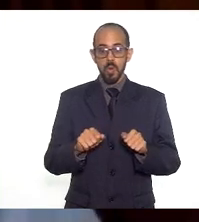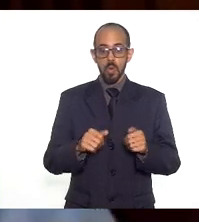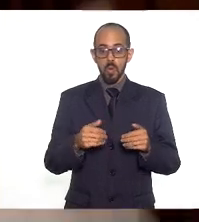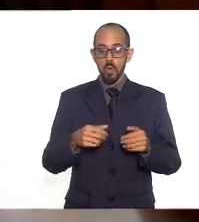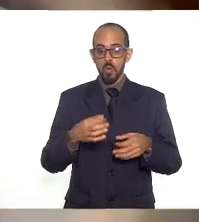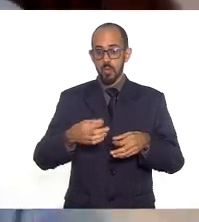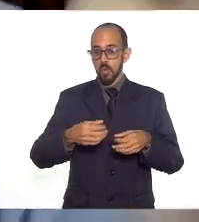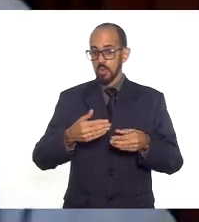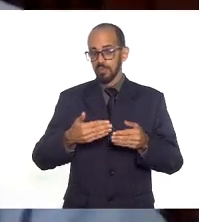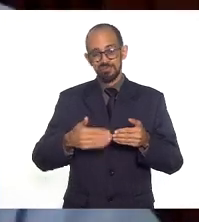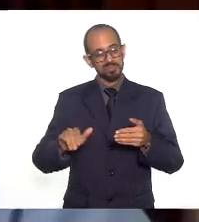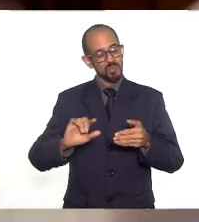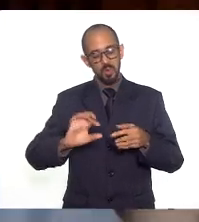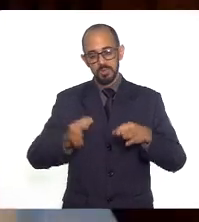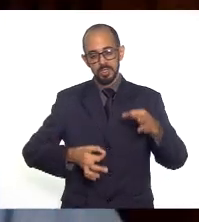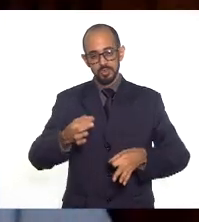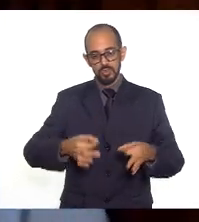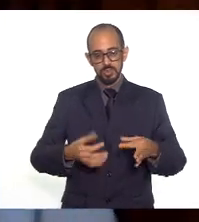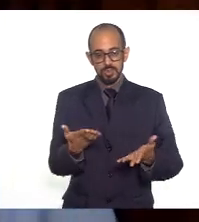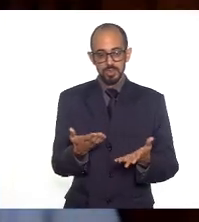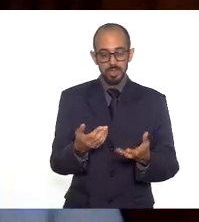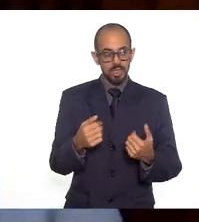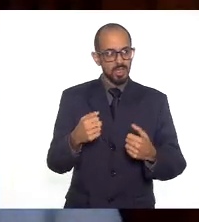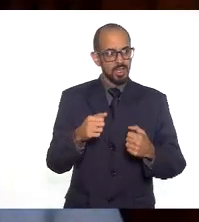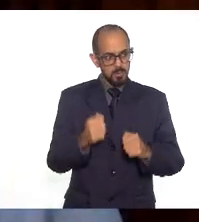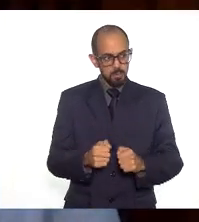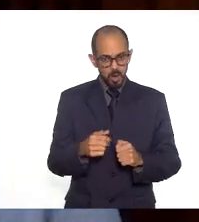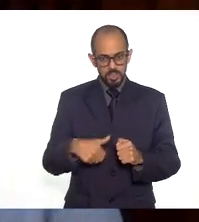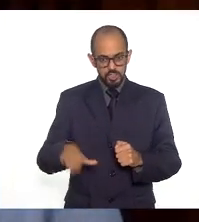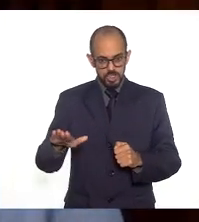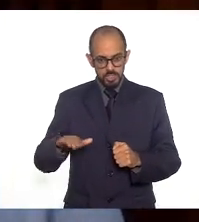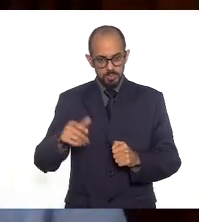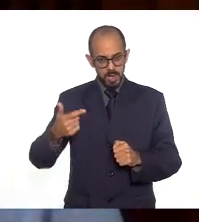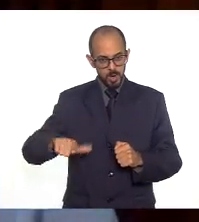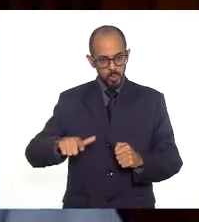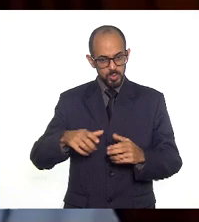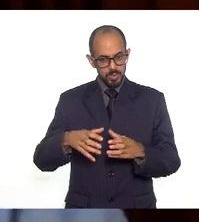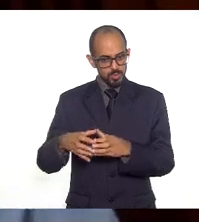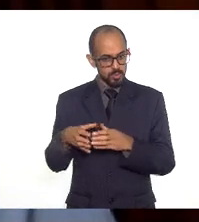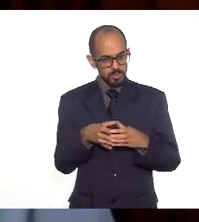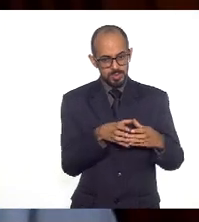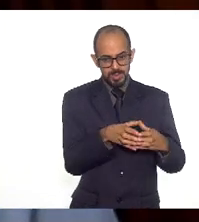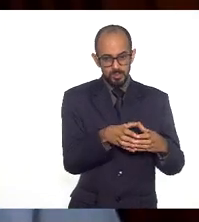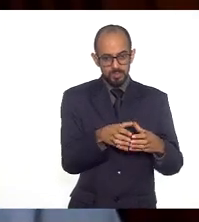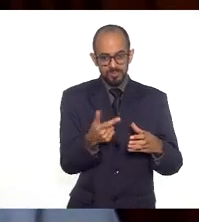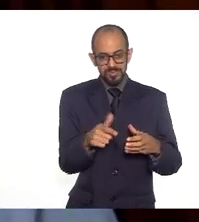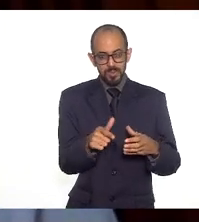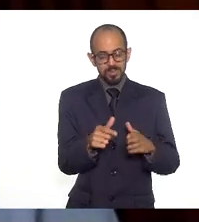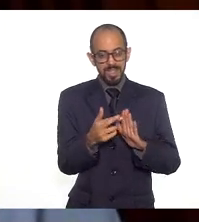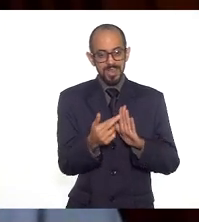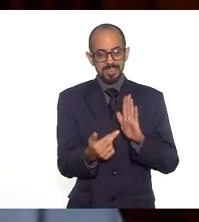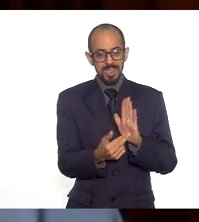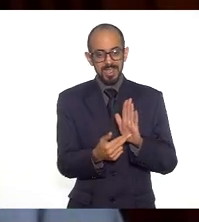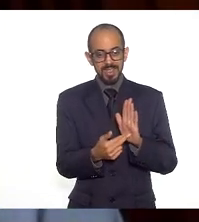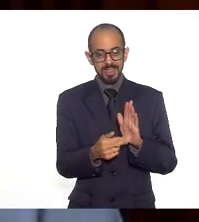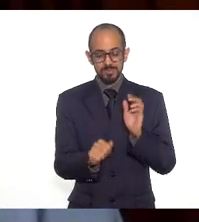ir. Se o projeto é ilegal, deve seguir para as outras comissões de mérito ou não? Não está escrito no regimento.